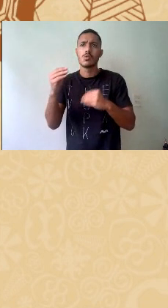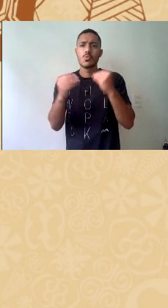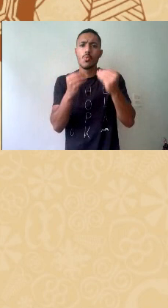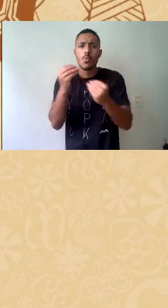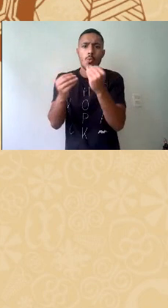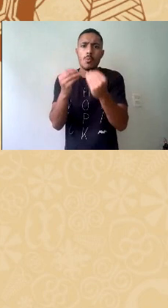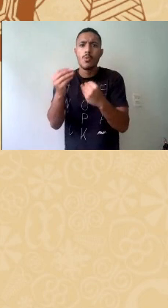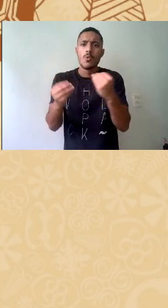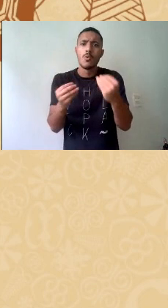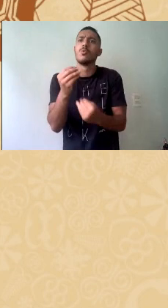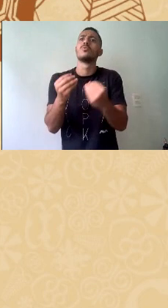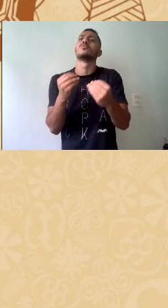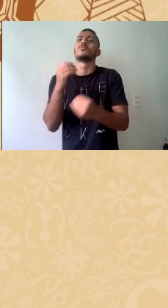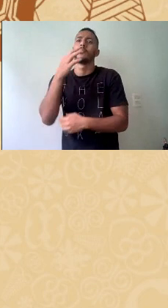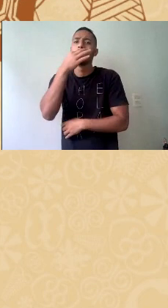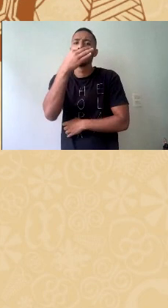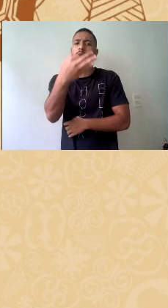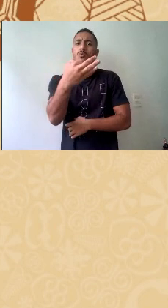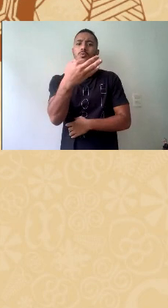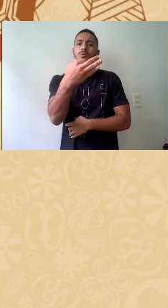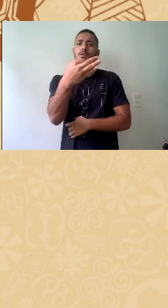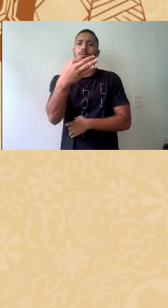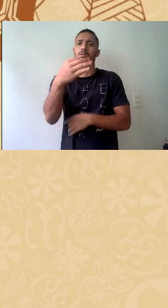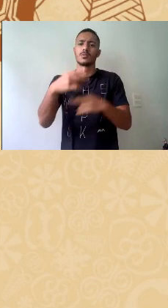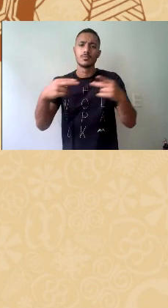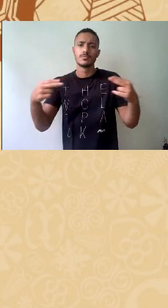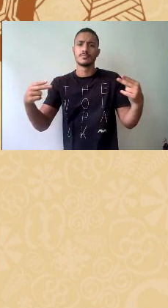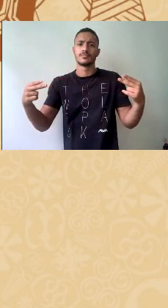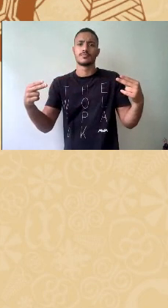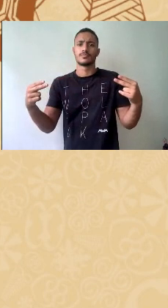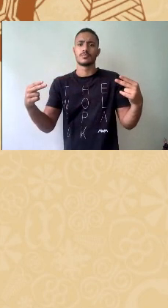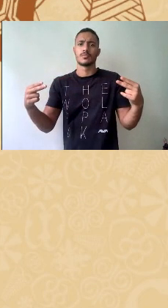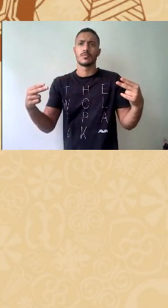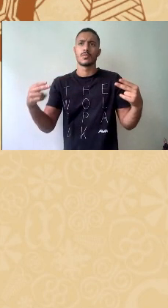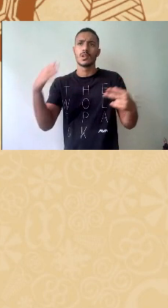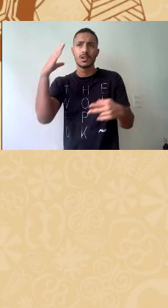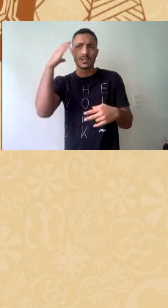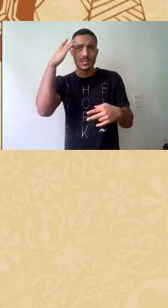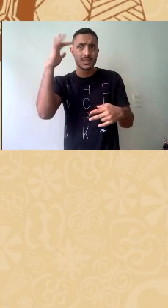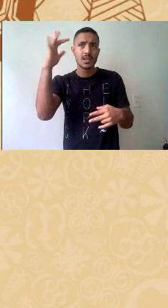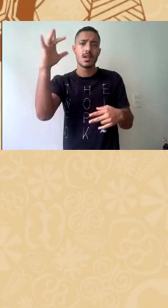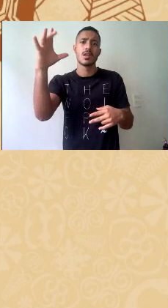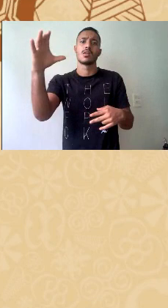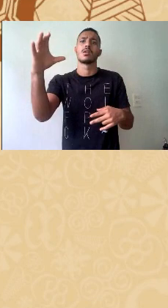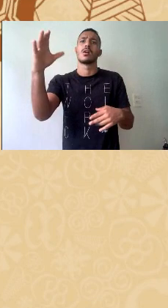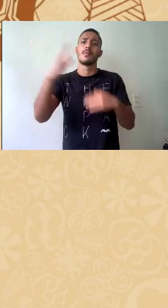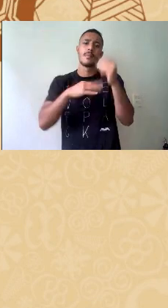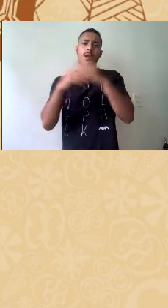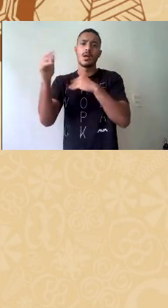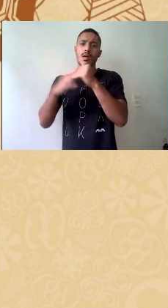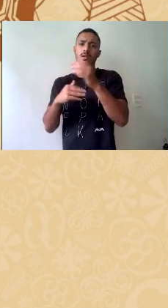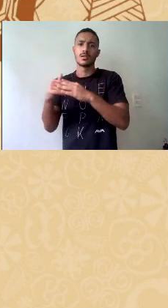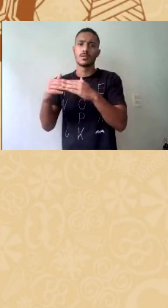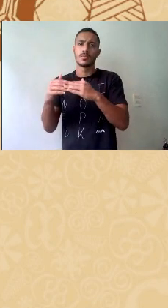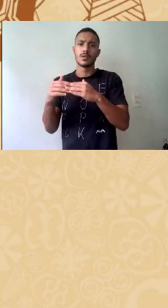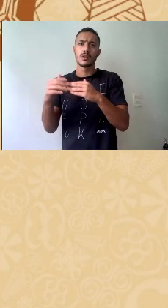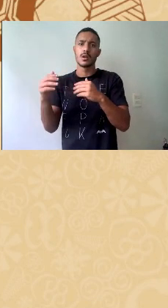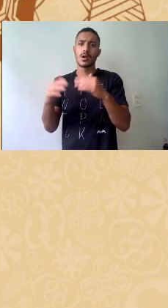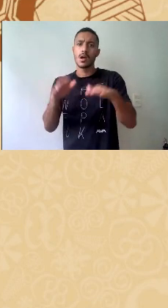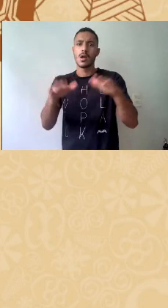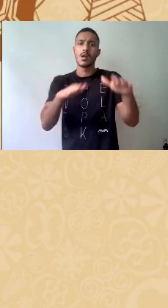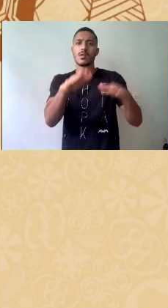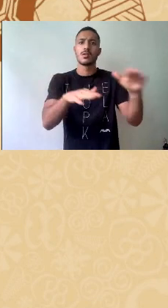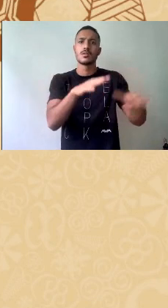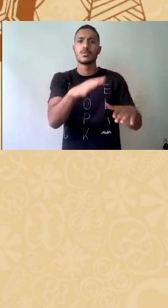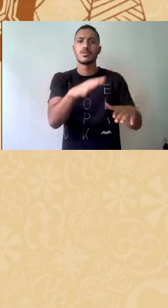né? Então, é isso. Ciência, conhecimento e prática precisam caminhar juntos. Penso que uma outra